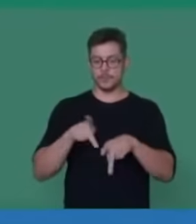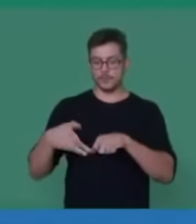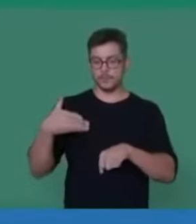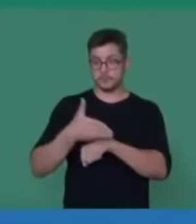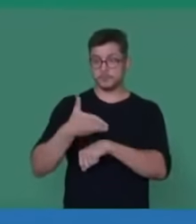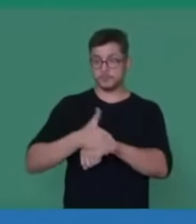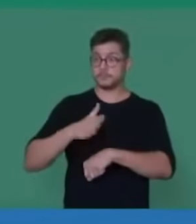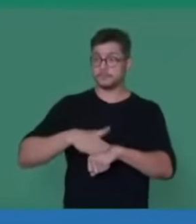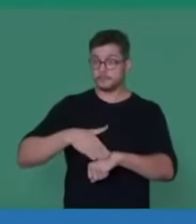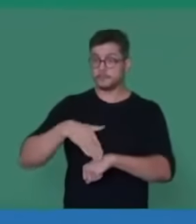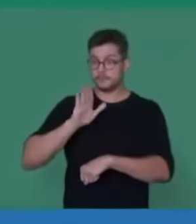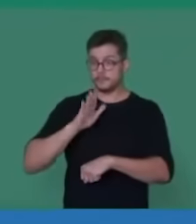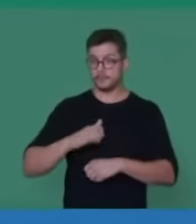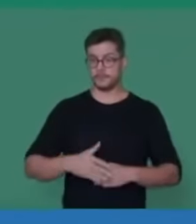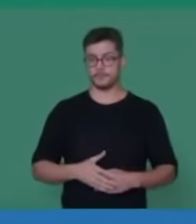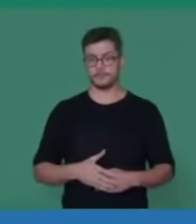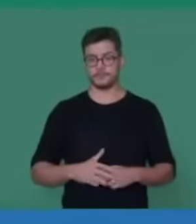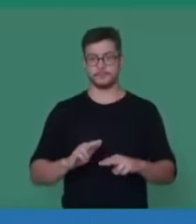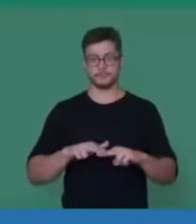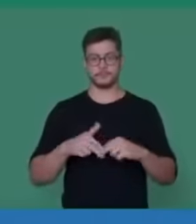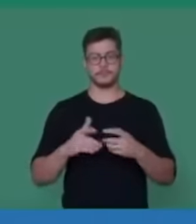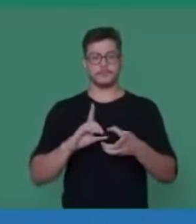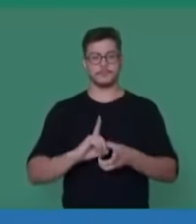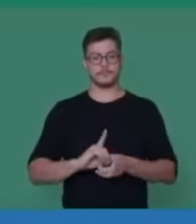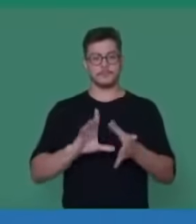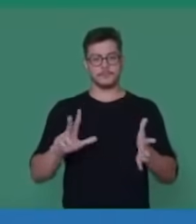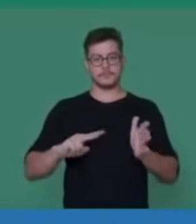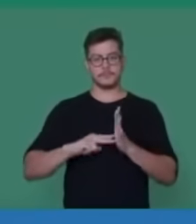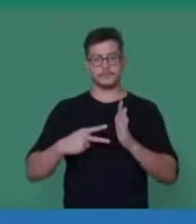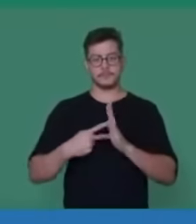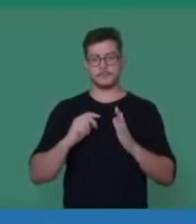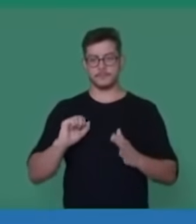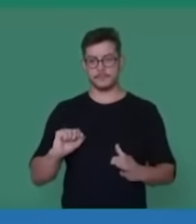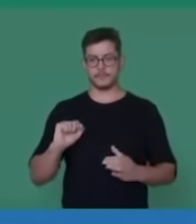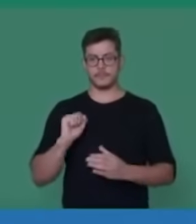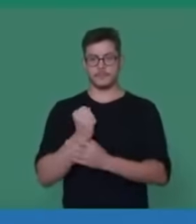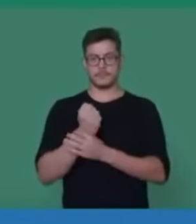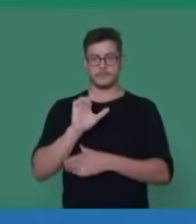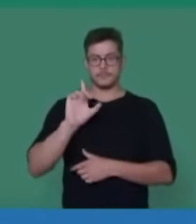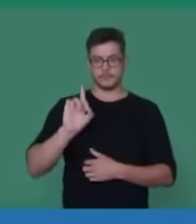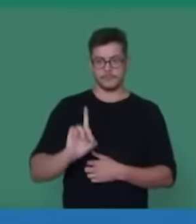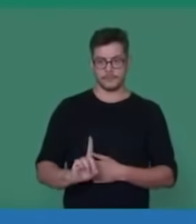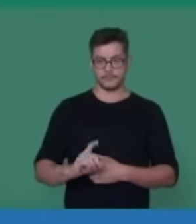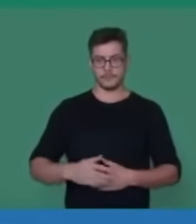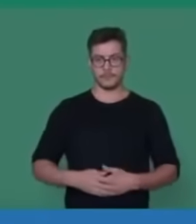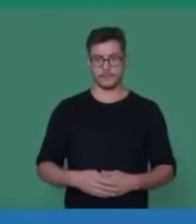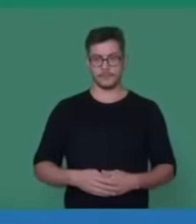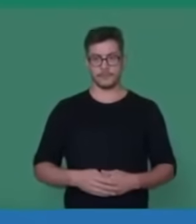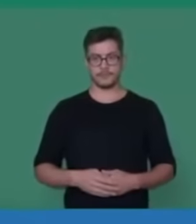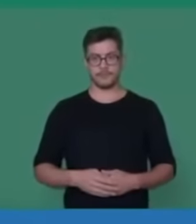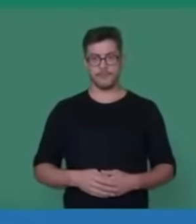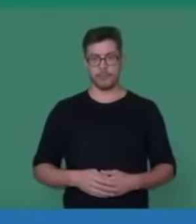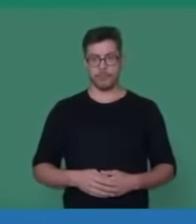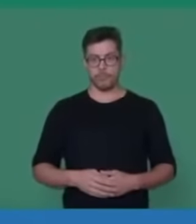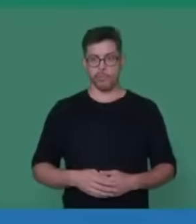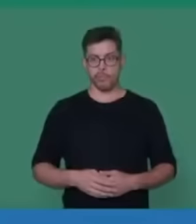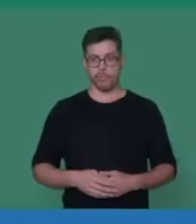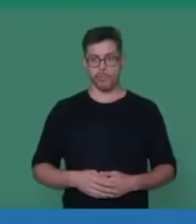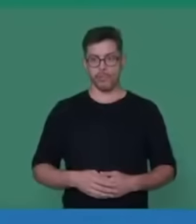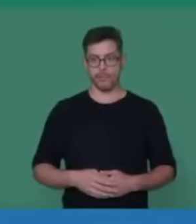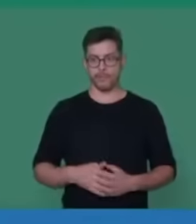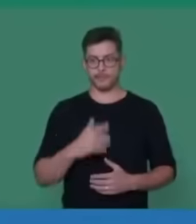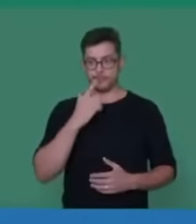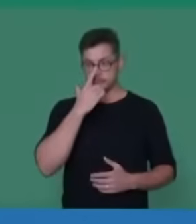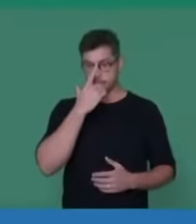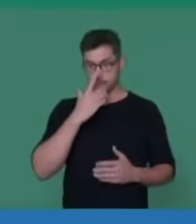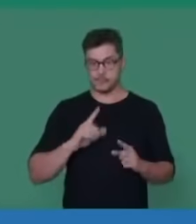que democracia é garantia de direitos. E por isso defendemos uma reforma política. Mas, presidente, para não